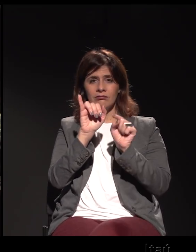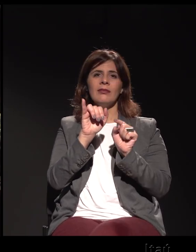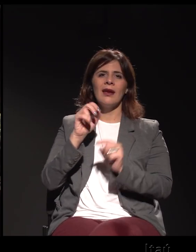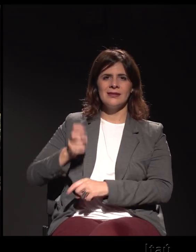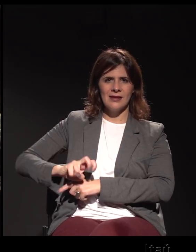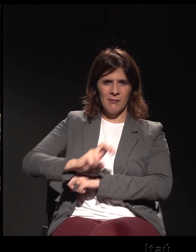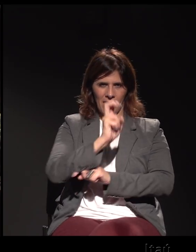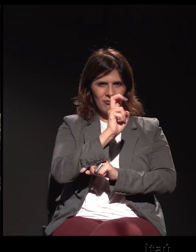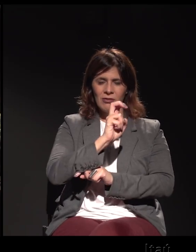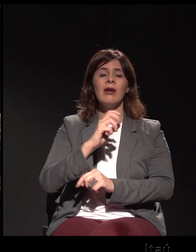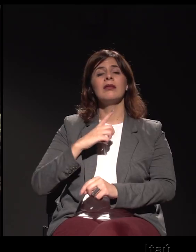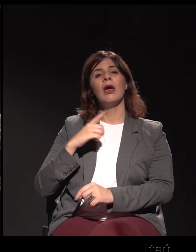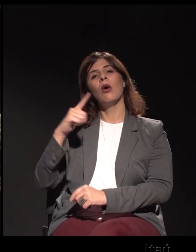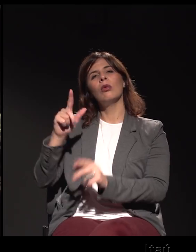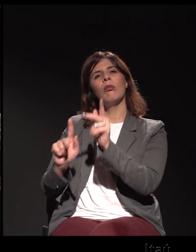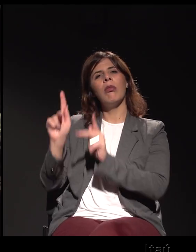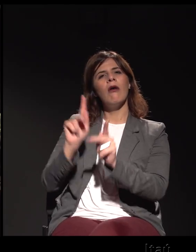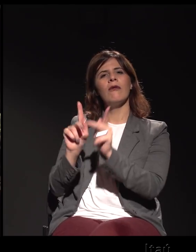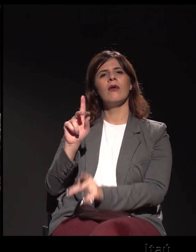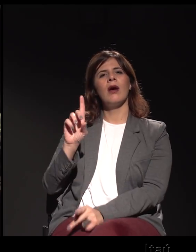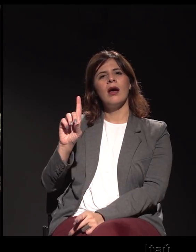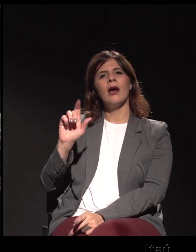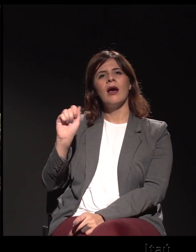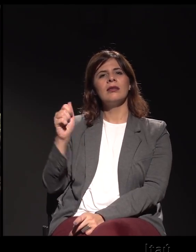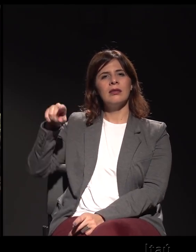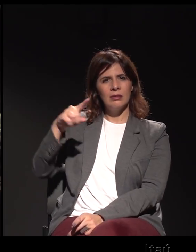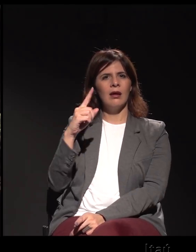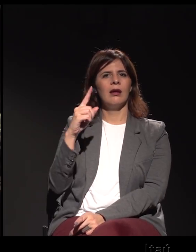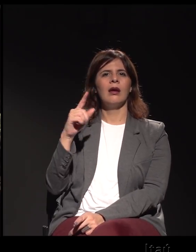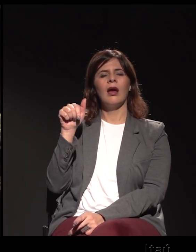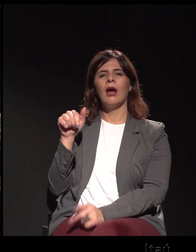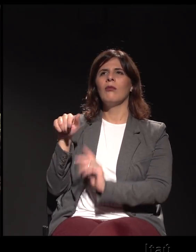Então, essa música é para um orixá, que é Oxumaré.